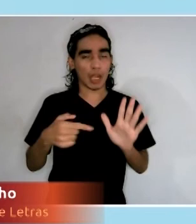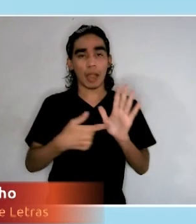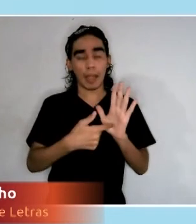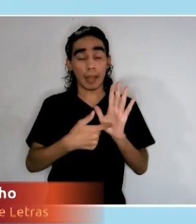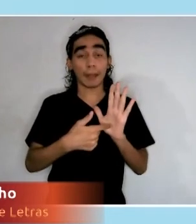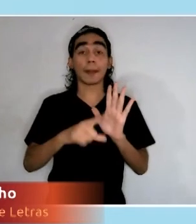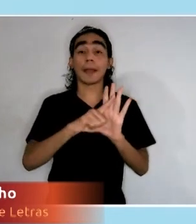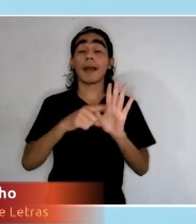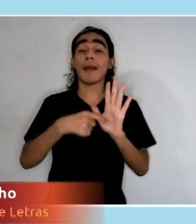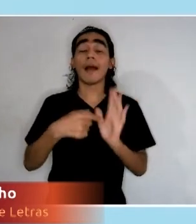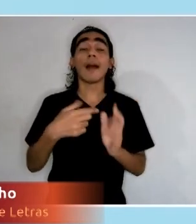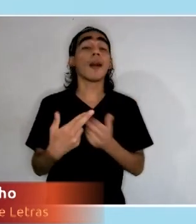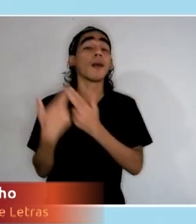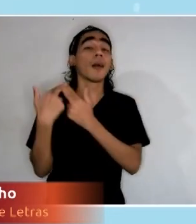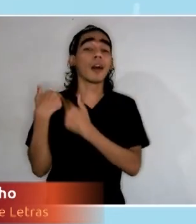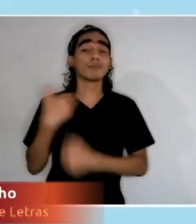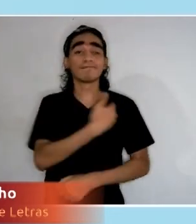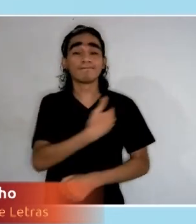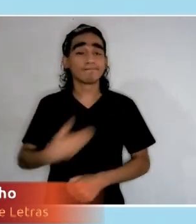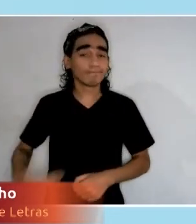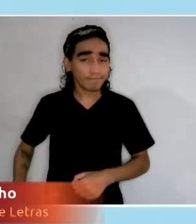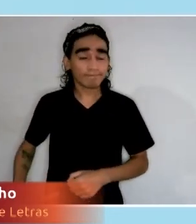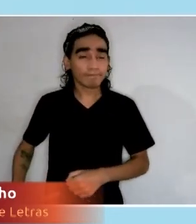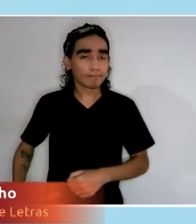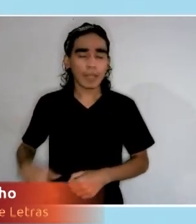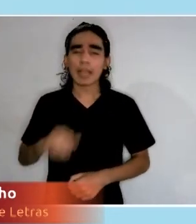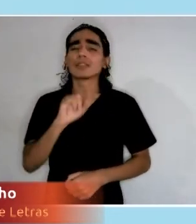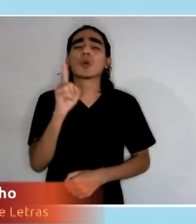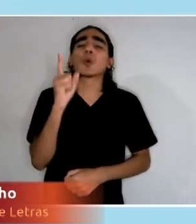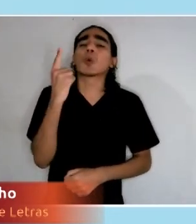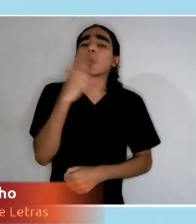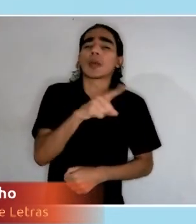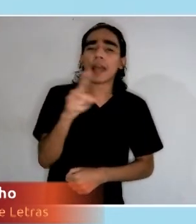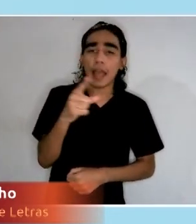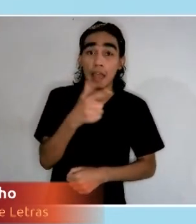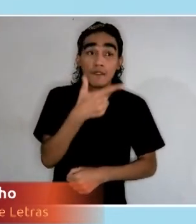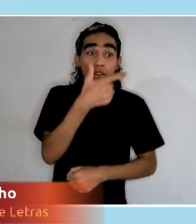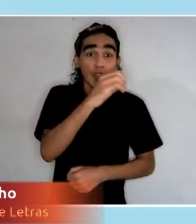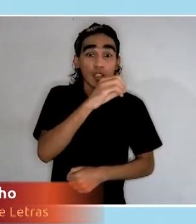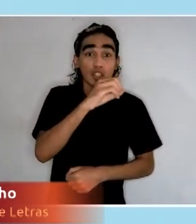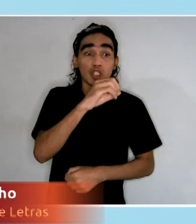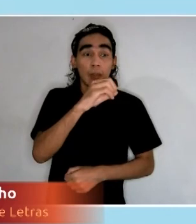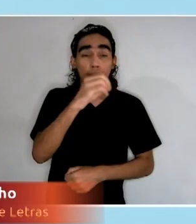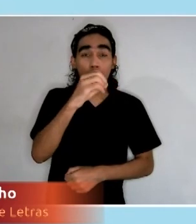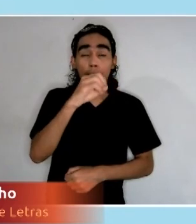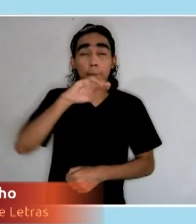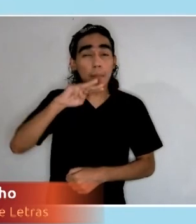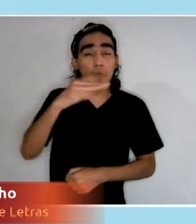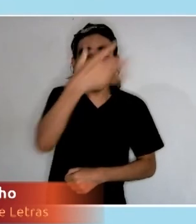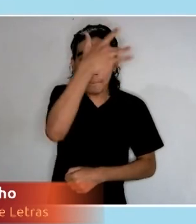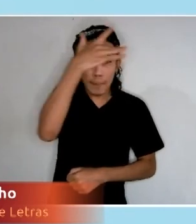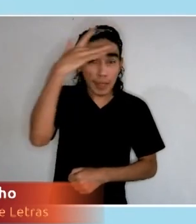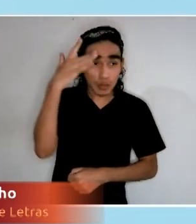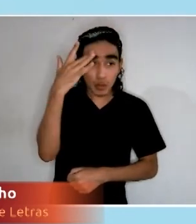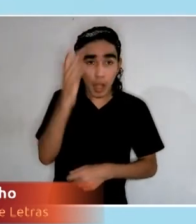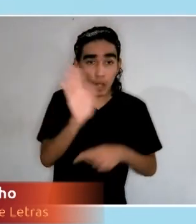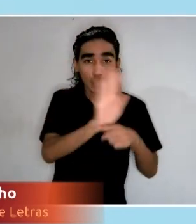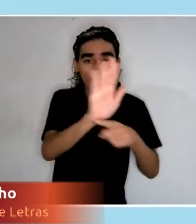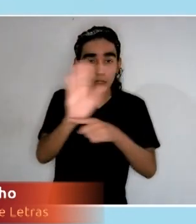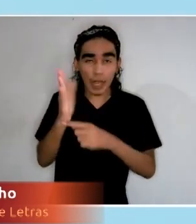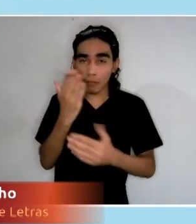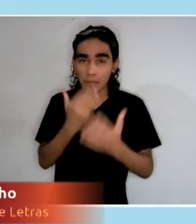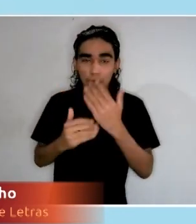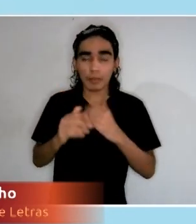tarefa do Estado, sobretudo tarefa, você não consegue alimentar 20 milhões de pessoas com a solidariedade ou a filantropia